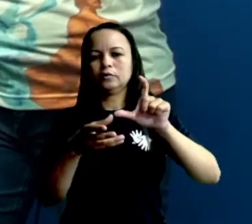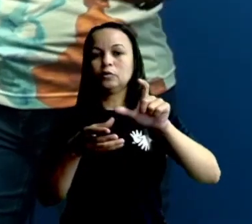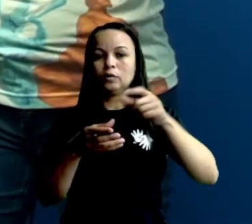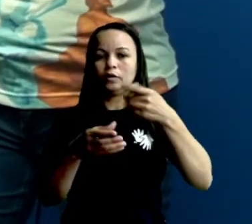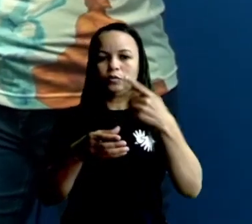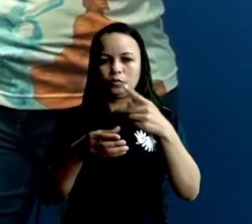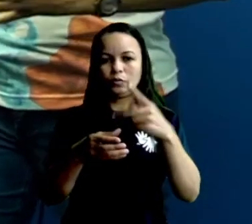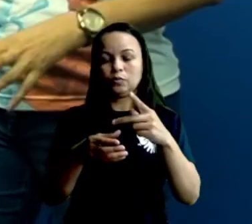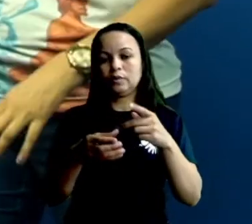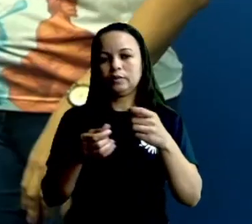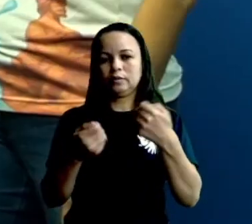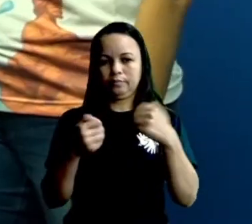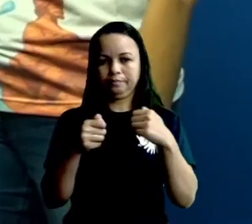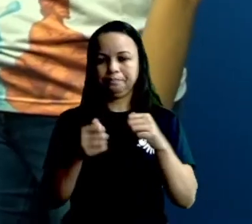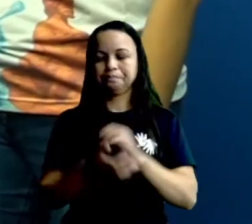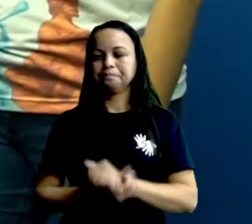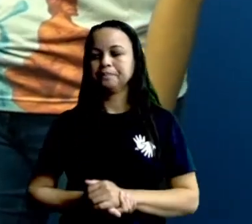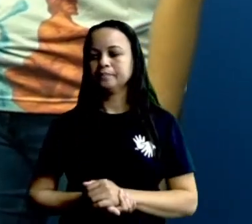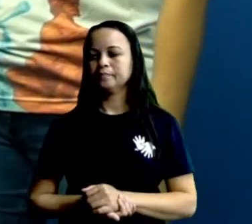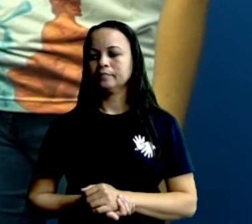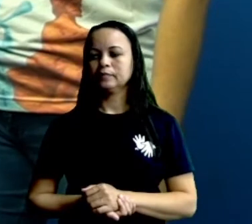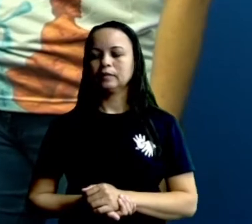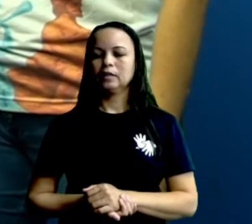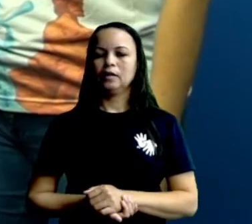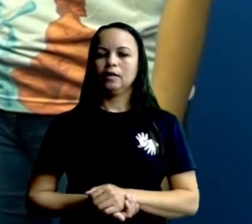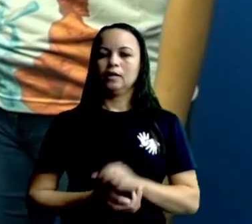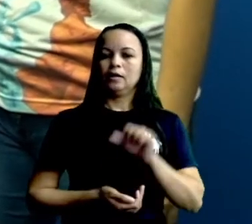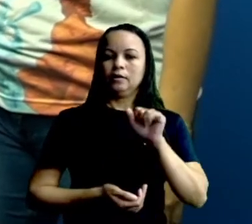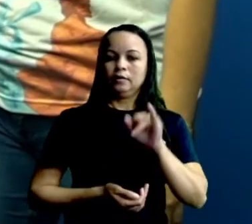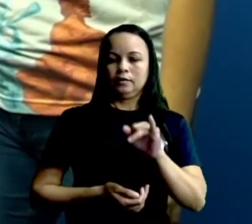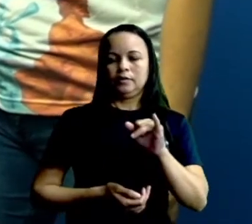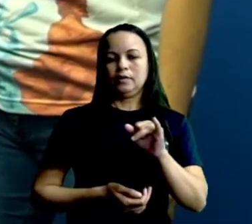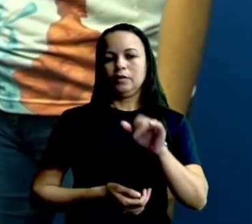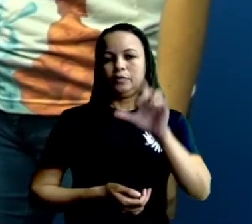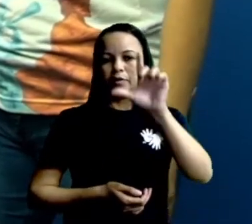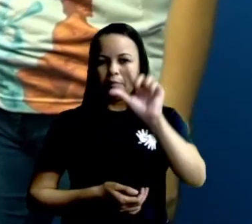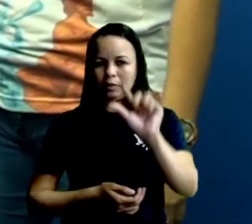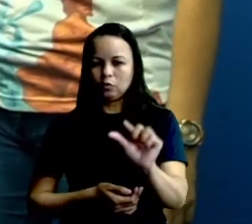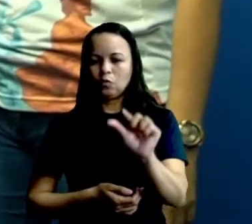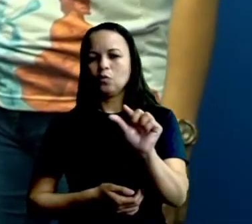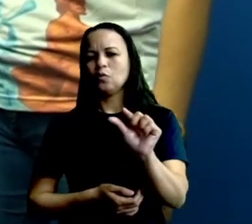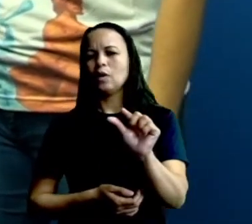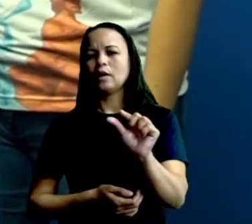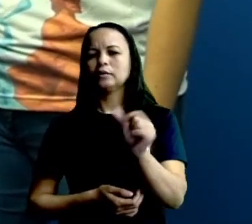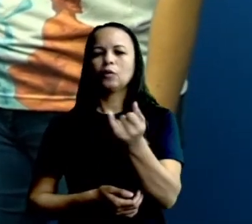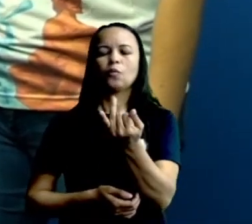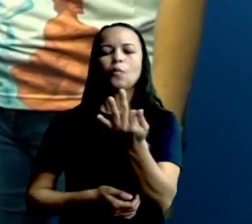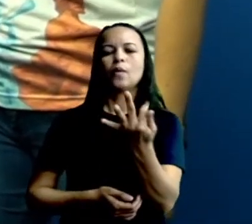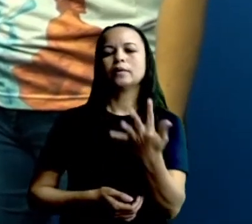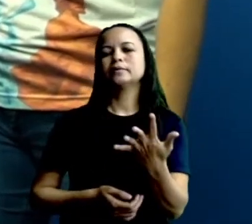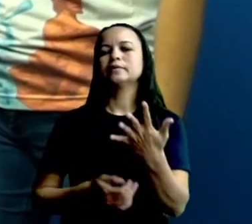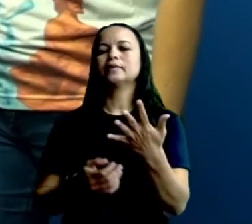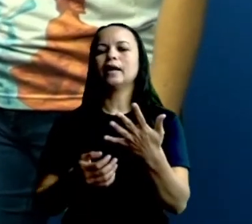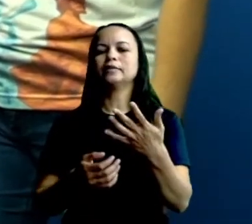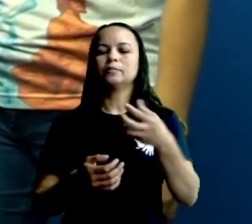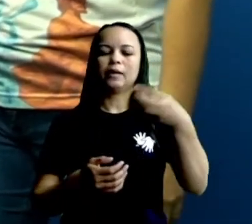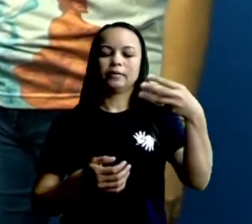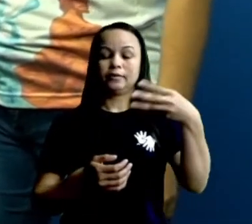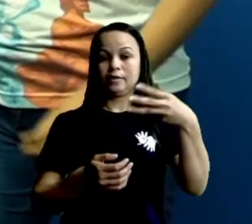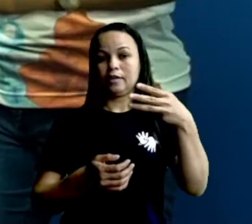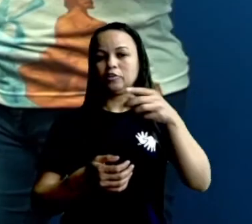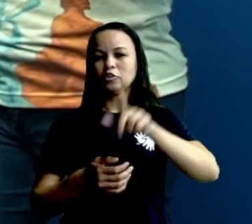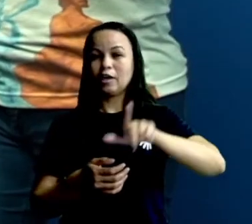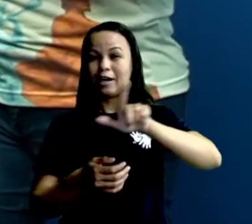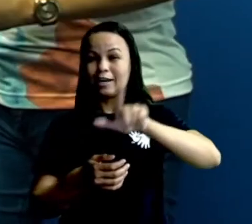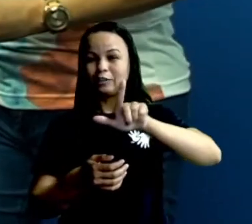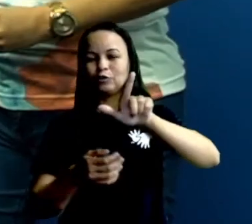O recipiente que eu preciso. Se eu diminuo essa quantidade para 3 litros,